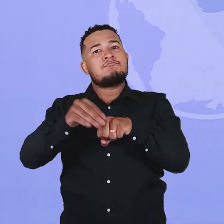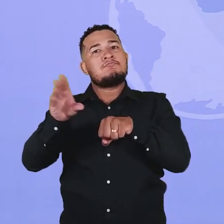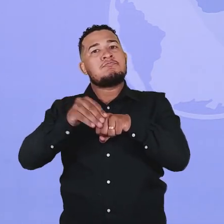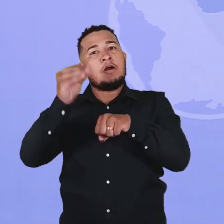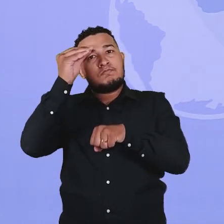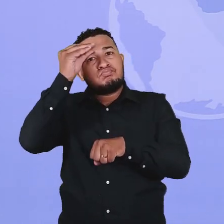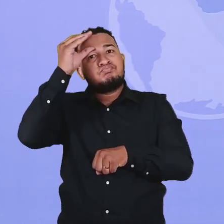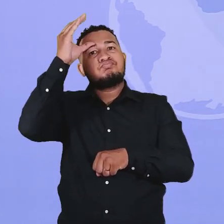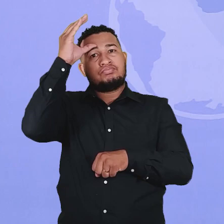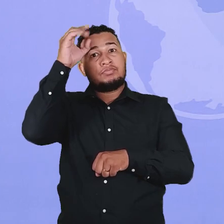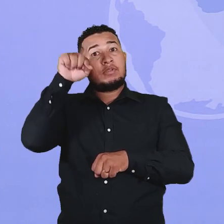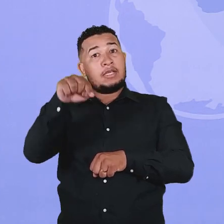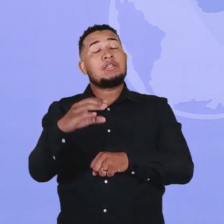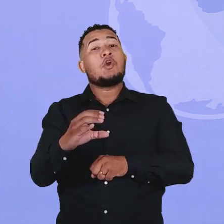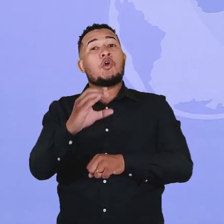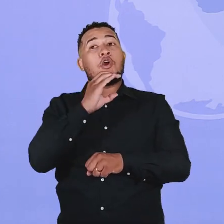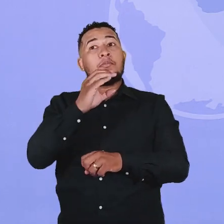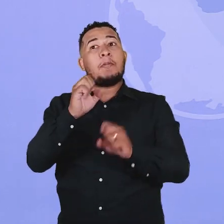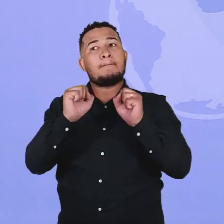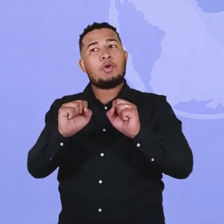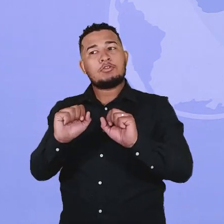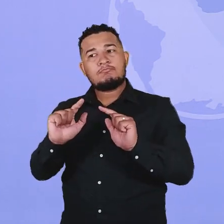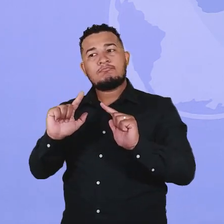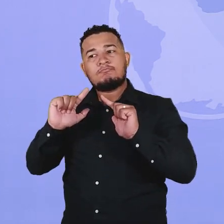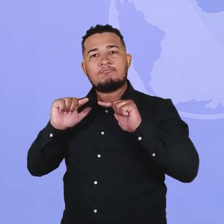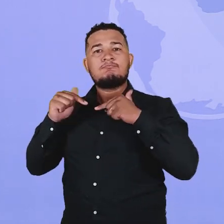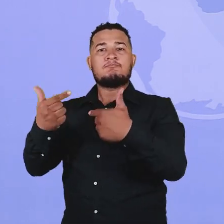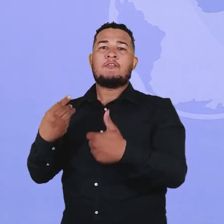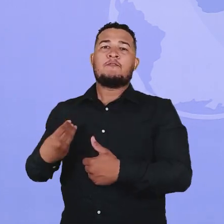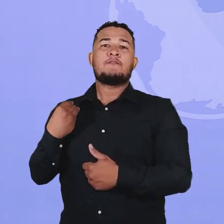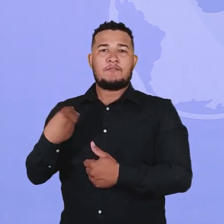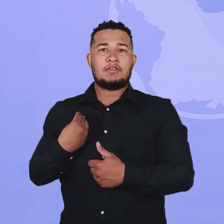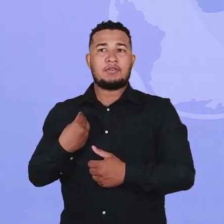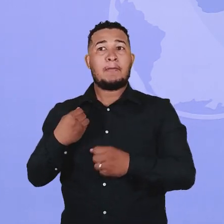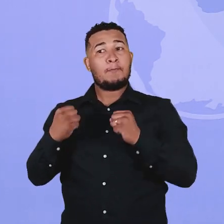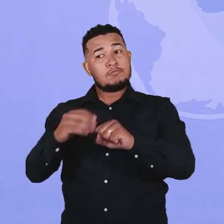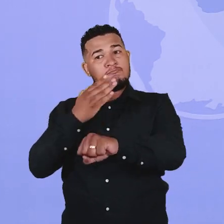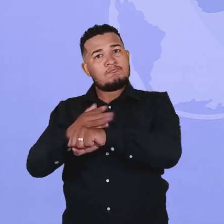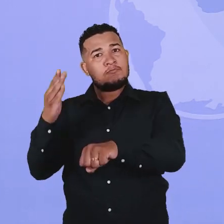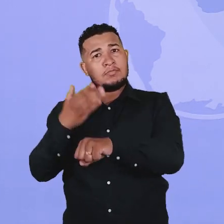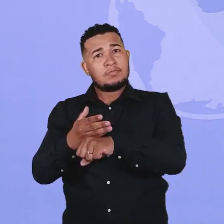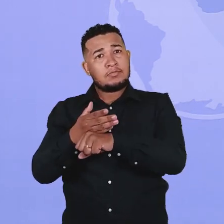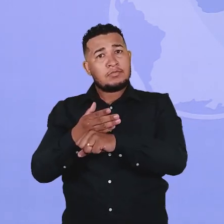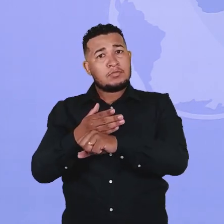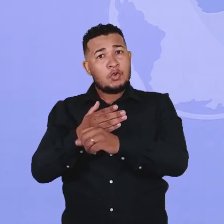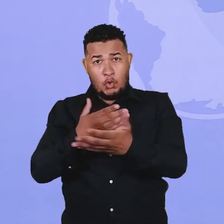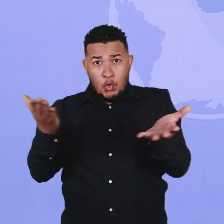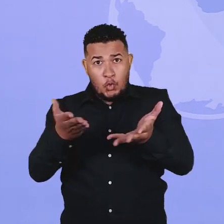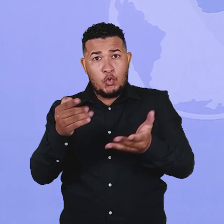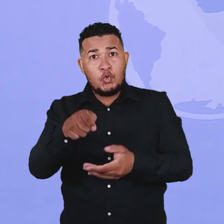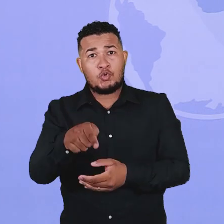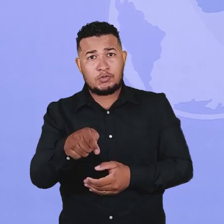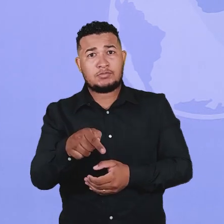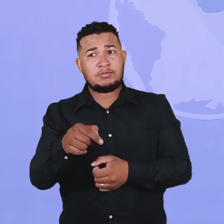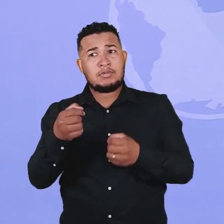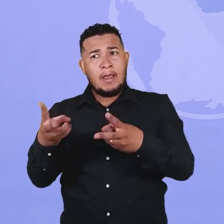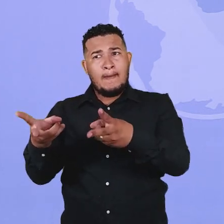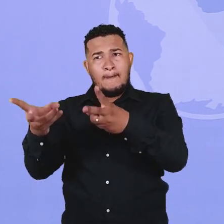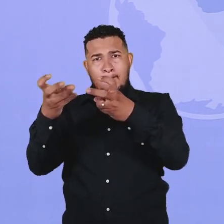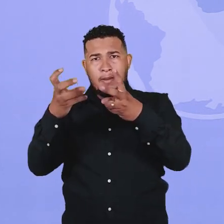muito conhecimento e que esse conhecimento você possa aplicar na sua vida, que você possa colocar em prática a partir de